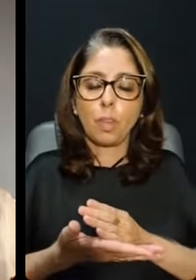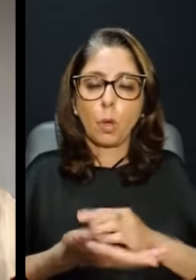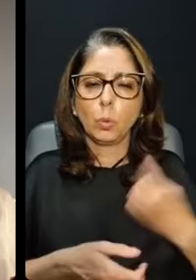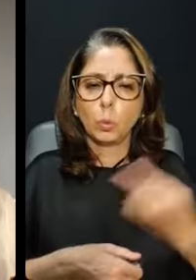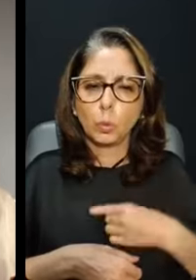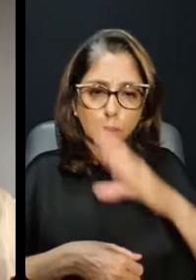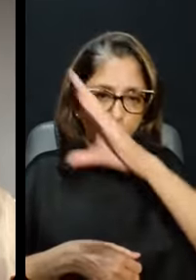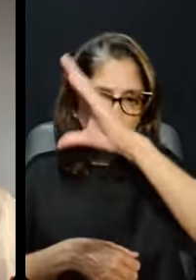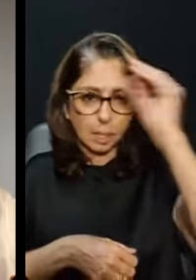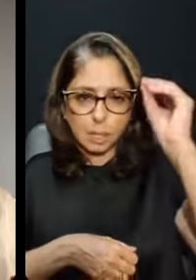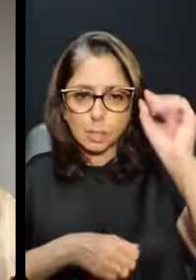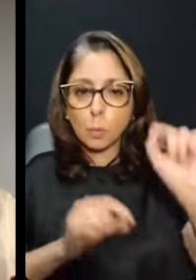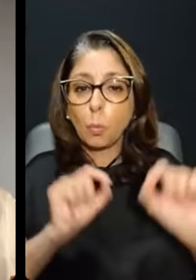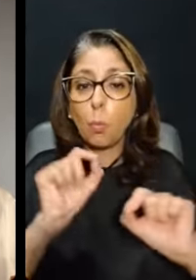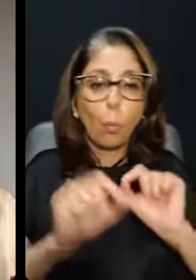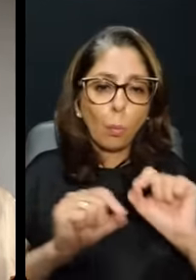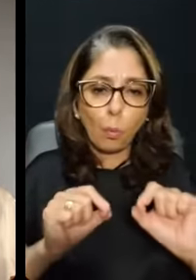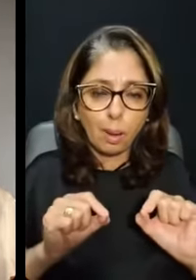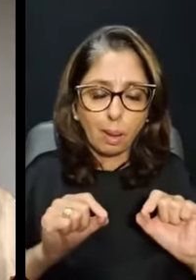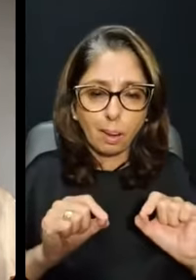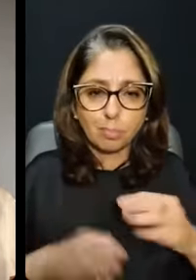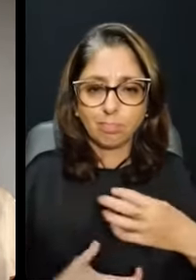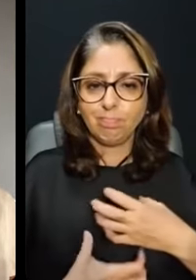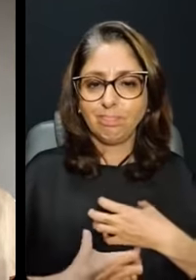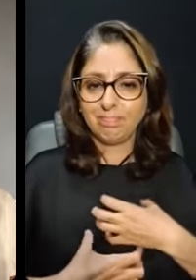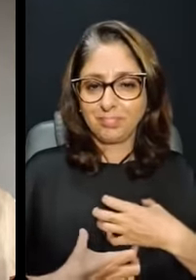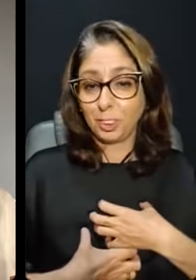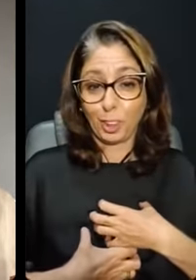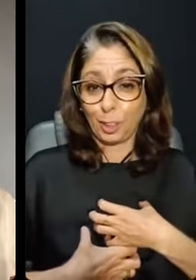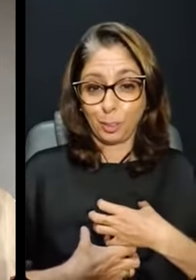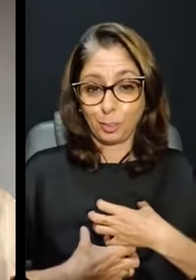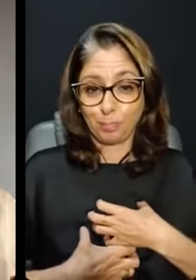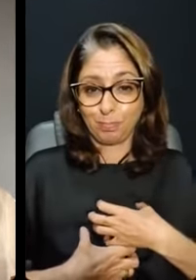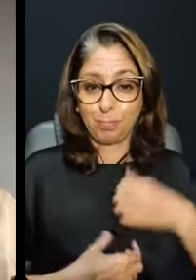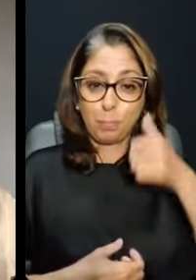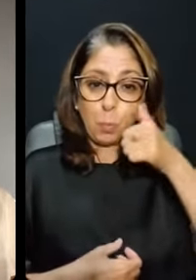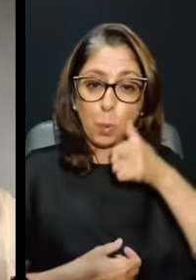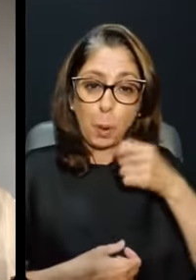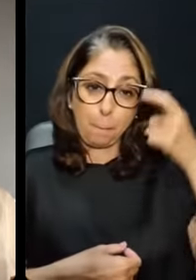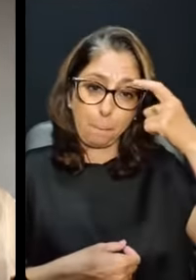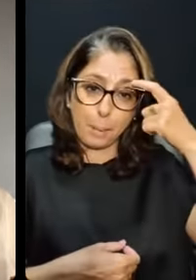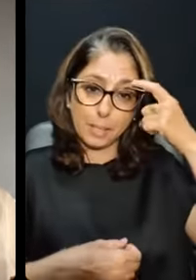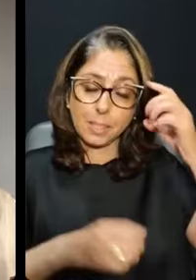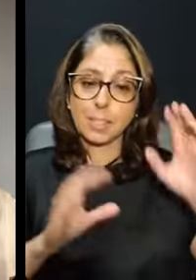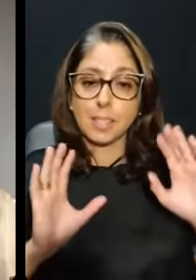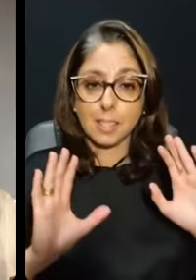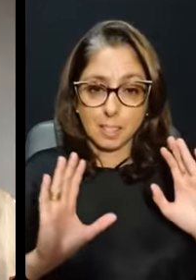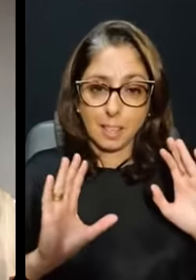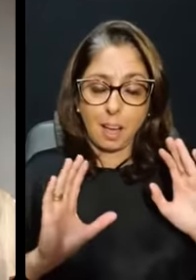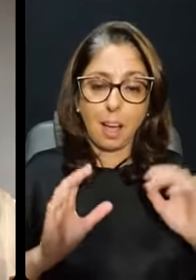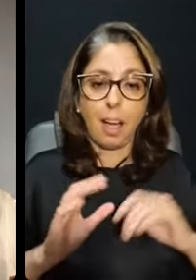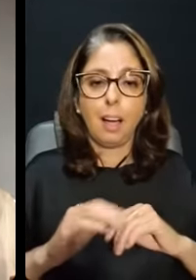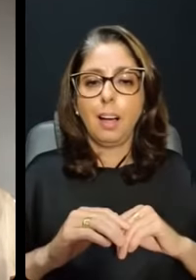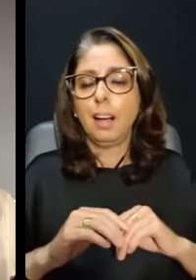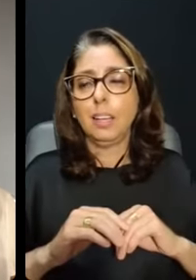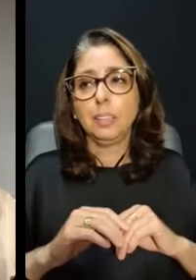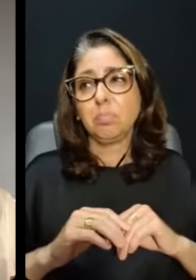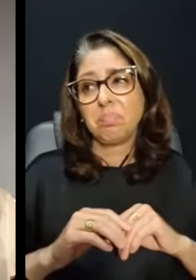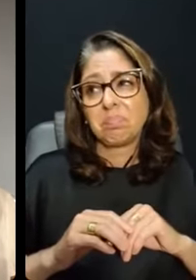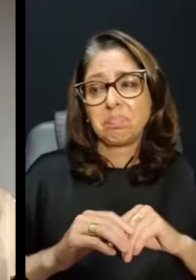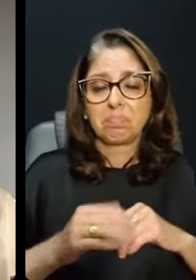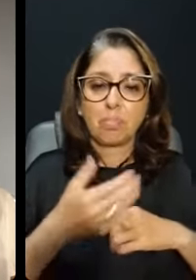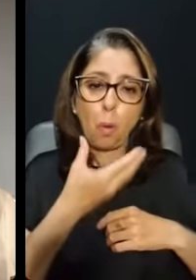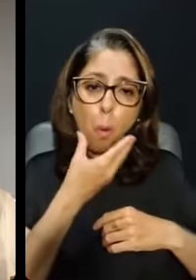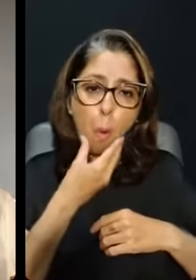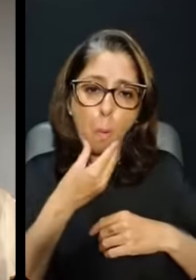são da sensibilidade feminina, né? Do feminino. E aí eu não falo especificamente de mulher e homem, mas, assim, do entendimento do